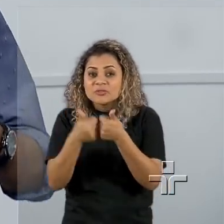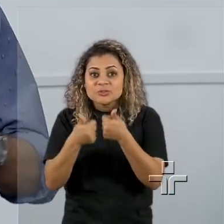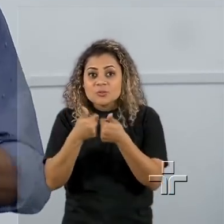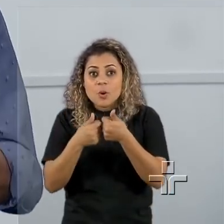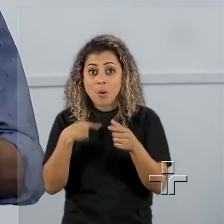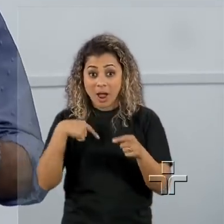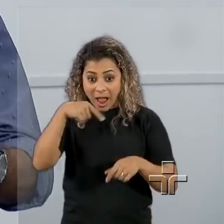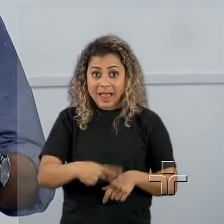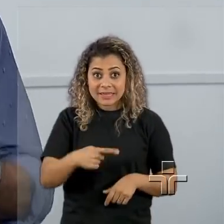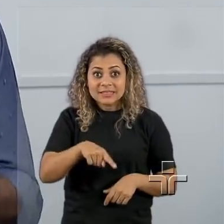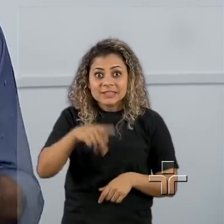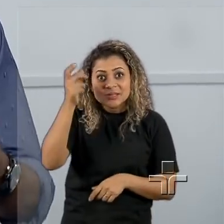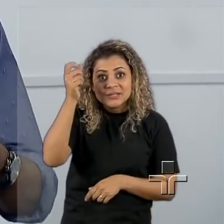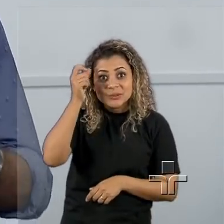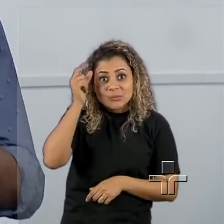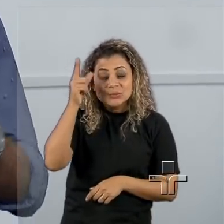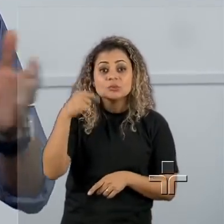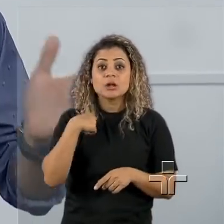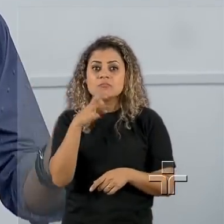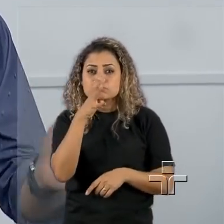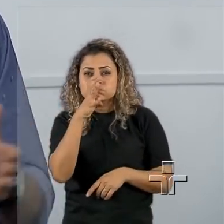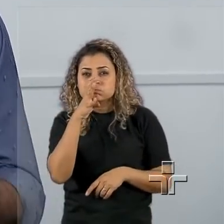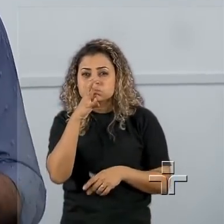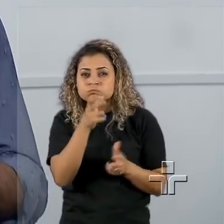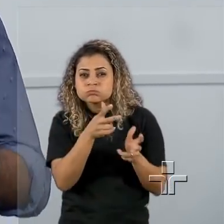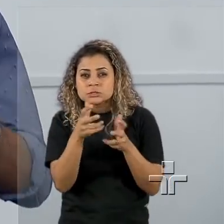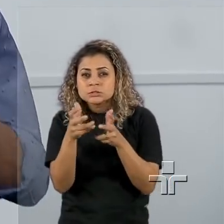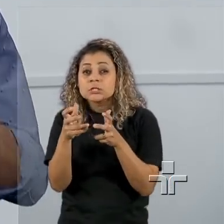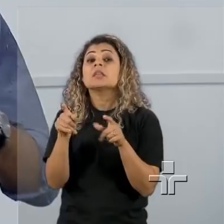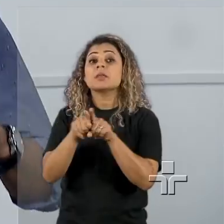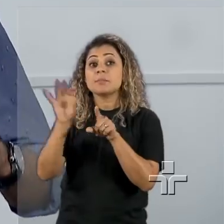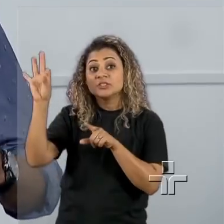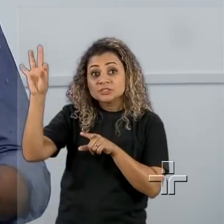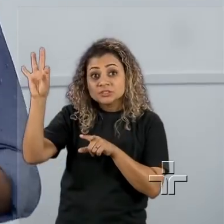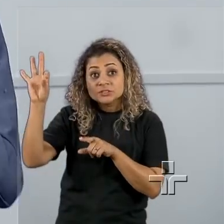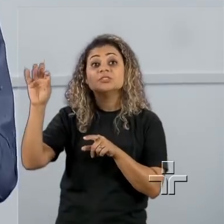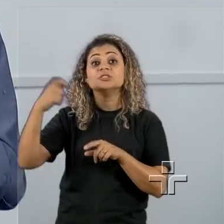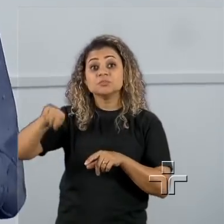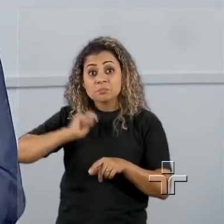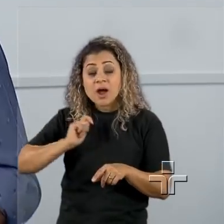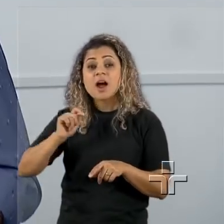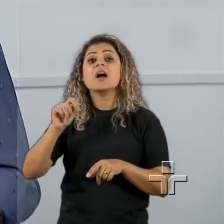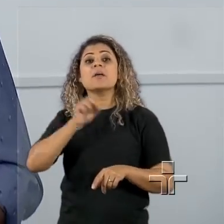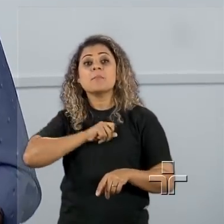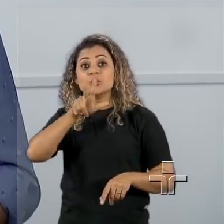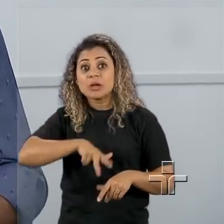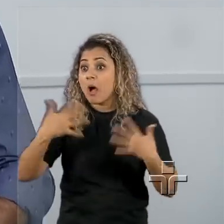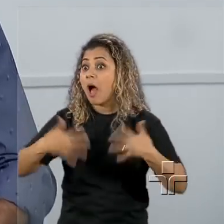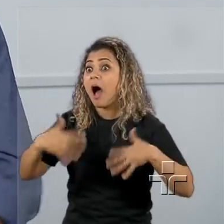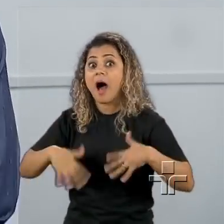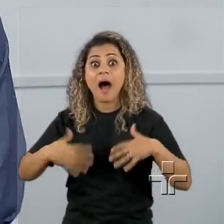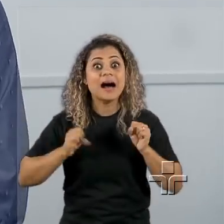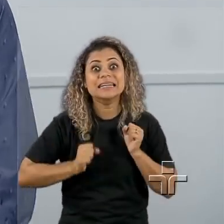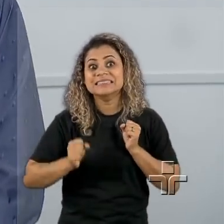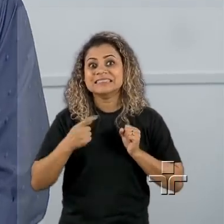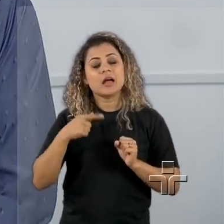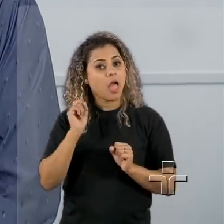de amanhã, então. Mas o capítulo mais bombástico do dia foi realmente o que toca no que você falou, a derrota da Argentina para